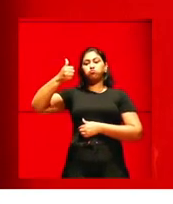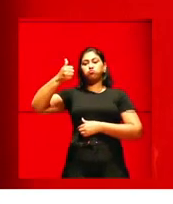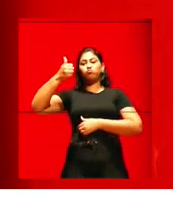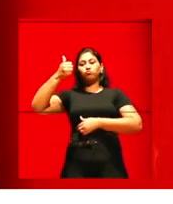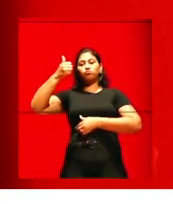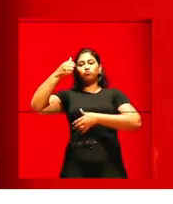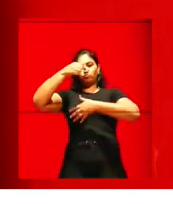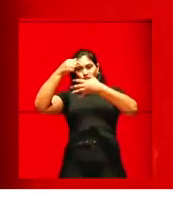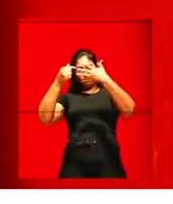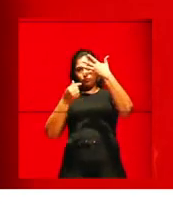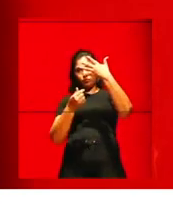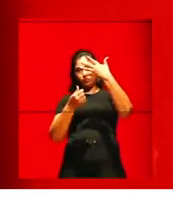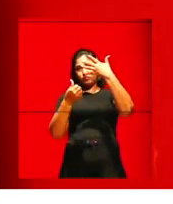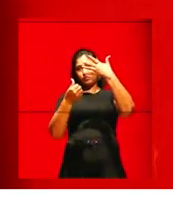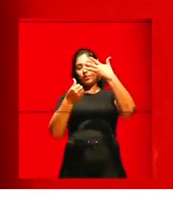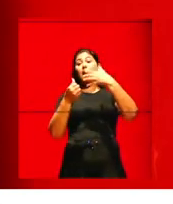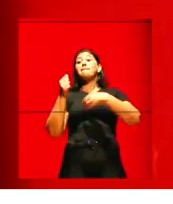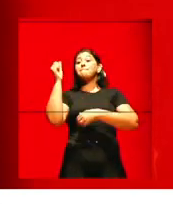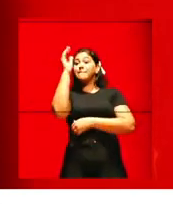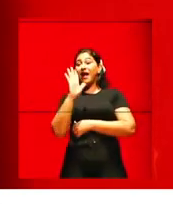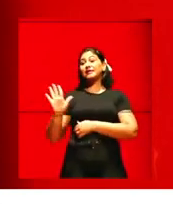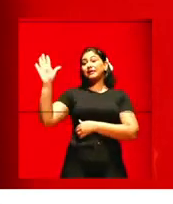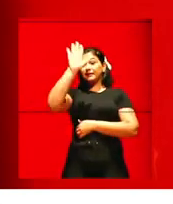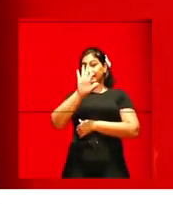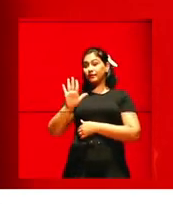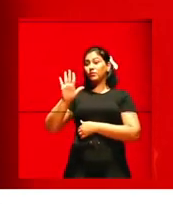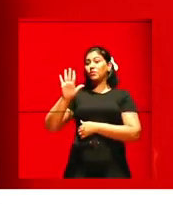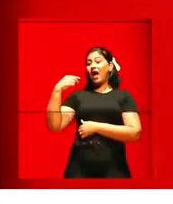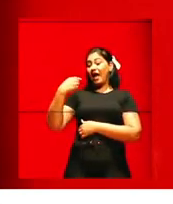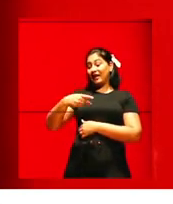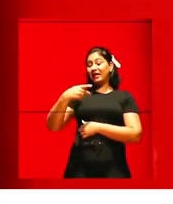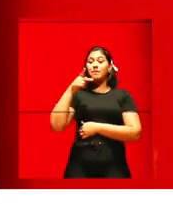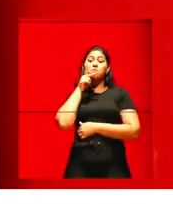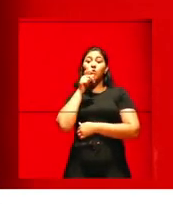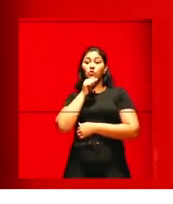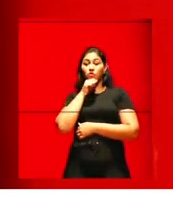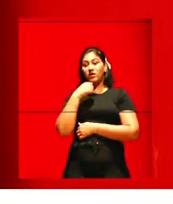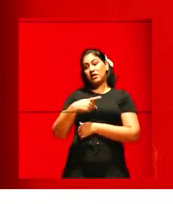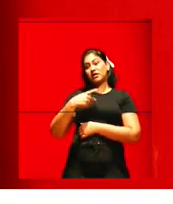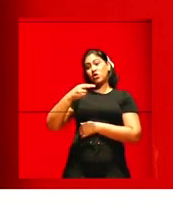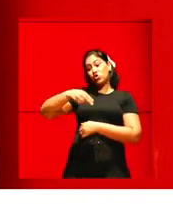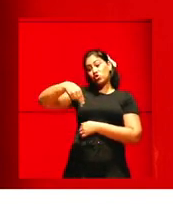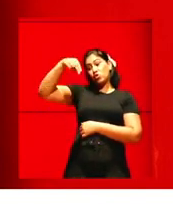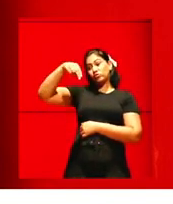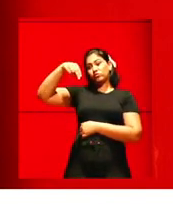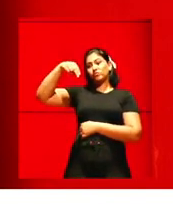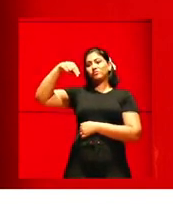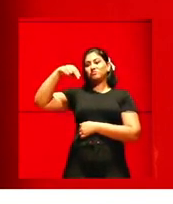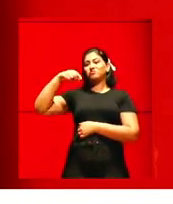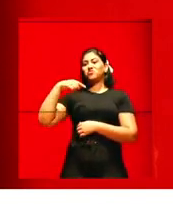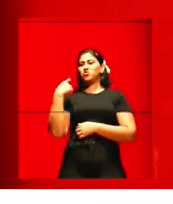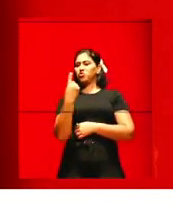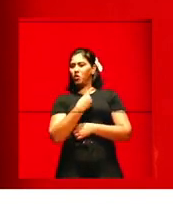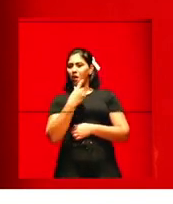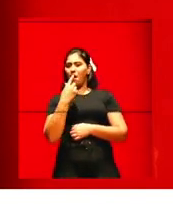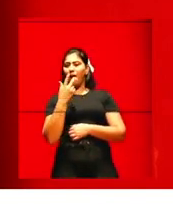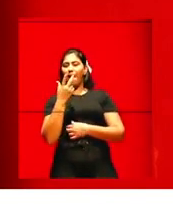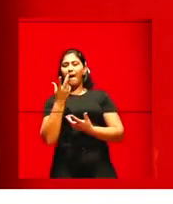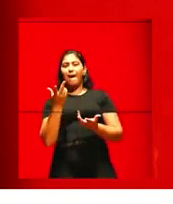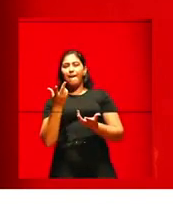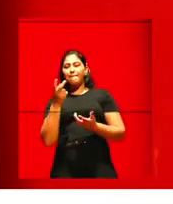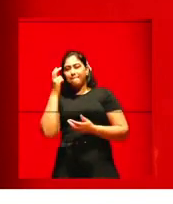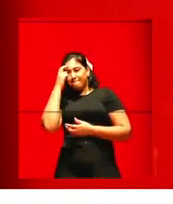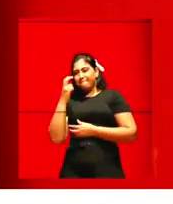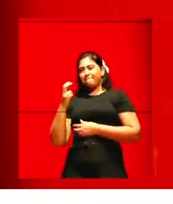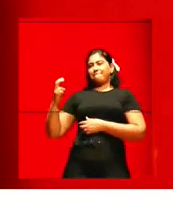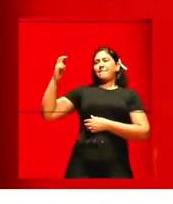classificação em termos de ensino médio no país. Aqui na região norte, nós somos os caras, como vocês costumam dizer, né?